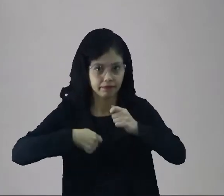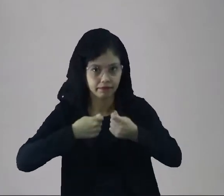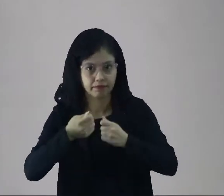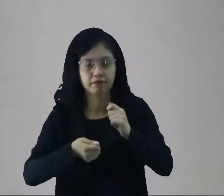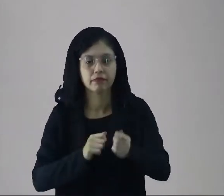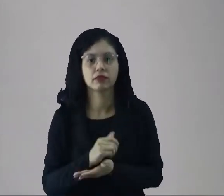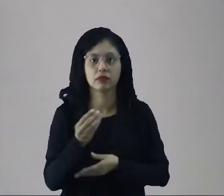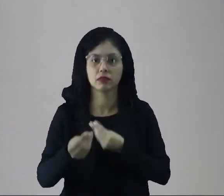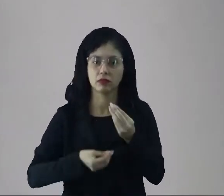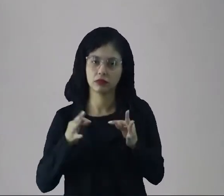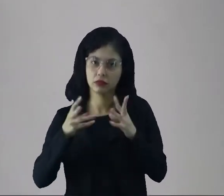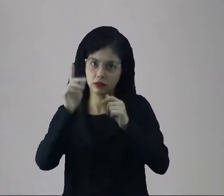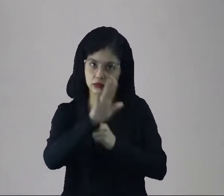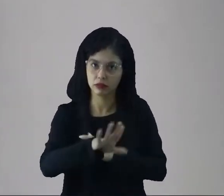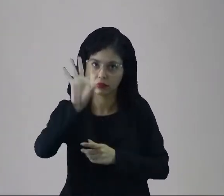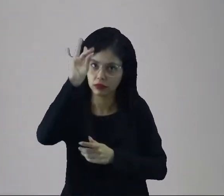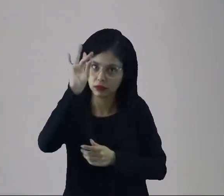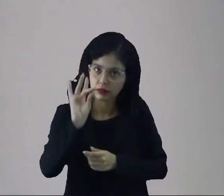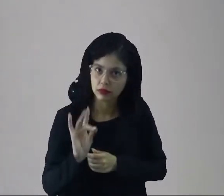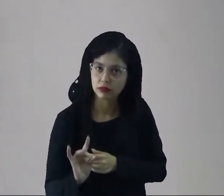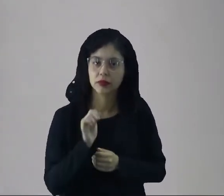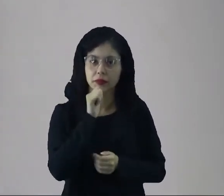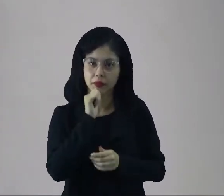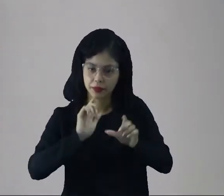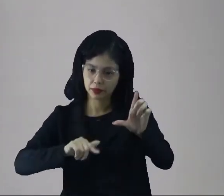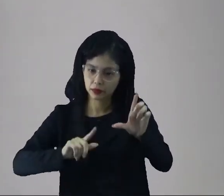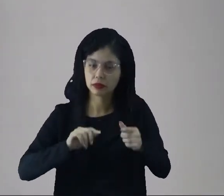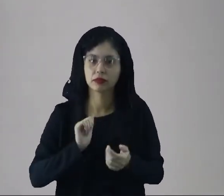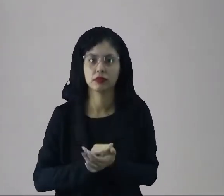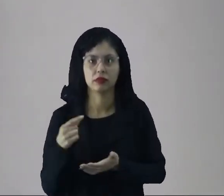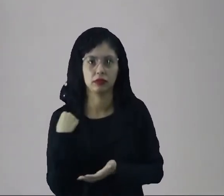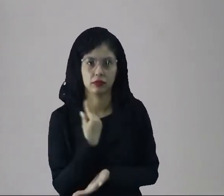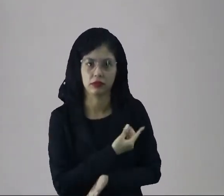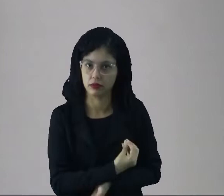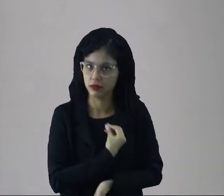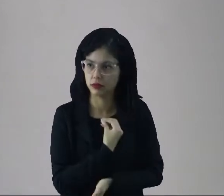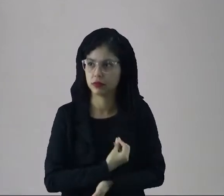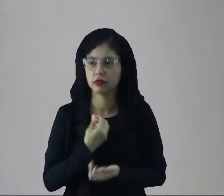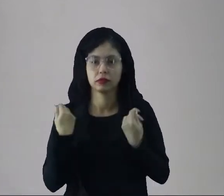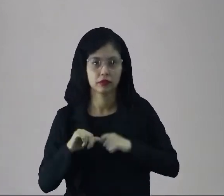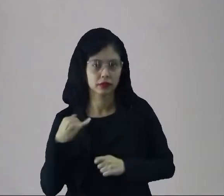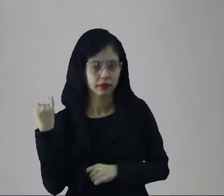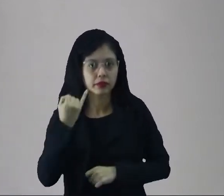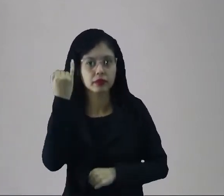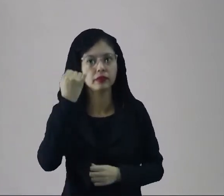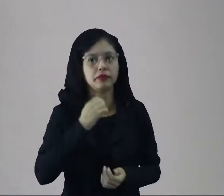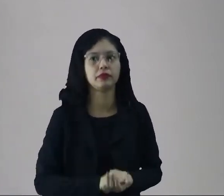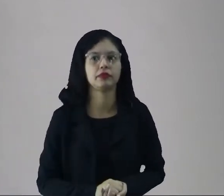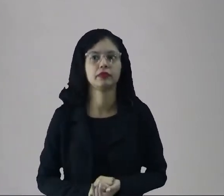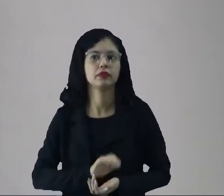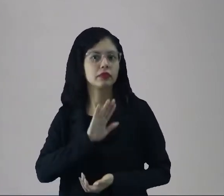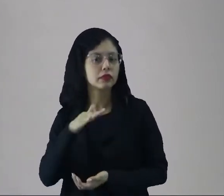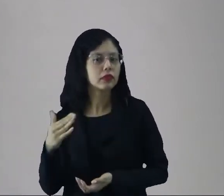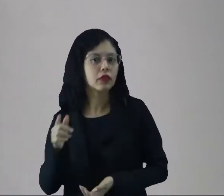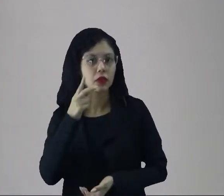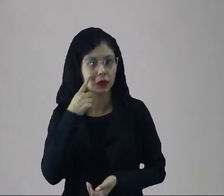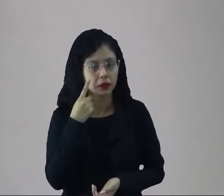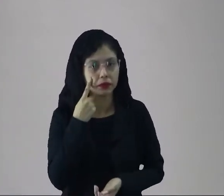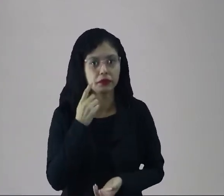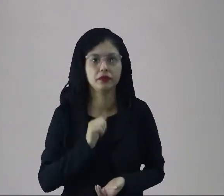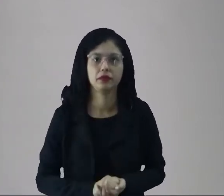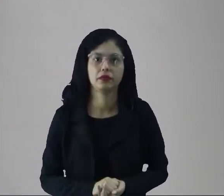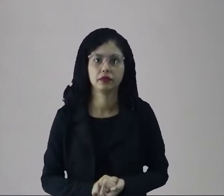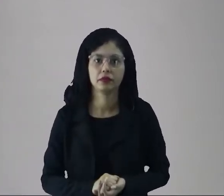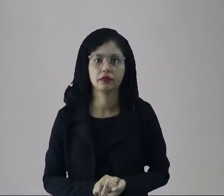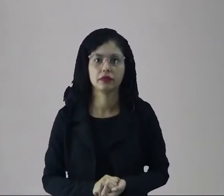sinalização. Então tudo isso são legendas que estão presentes em nossa vida e que elas são fundamentais. Quando